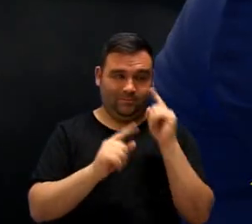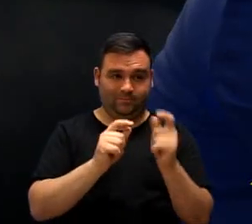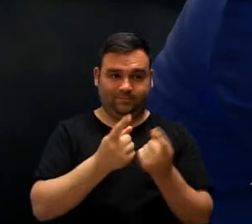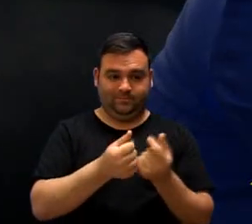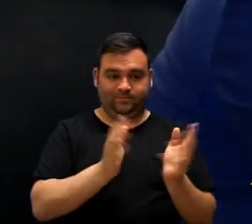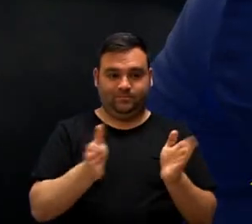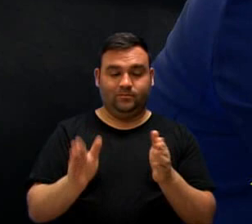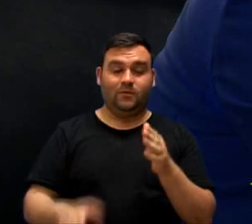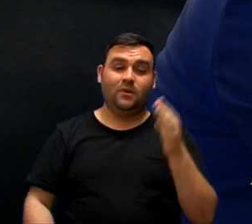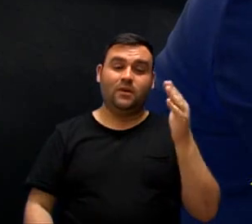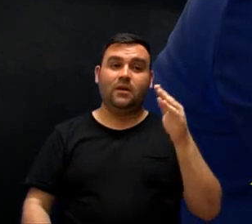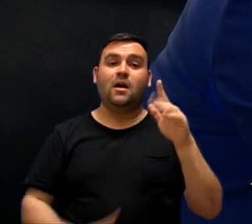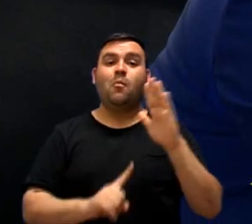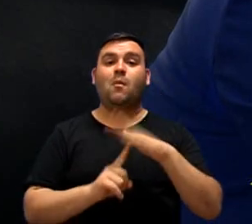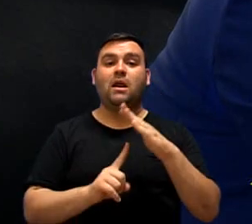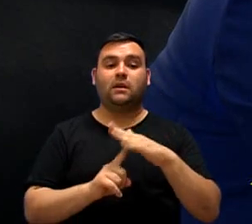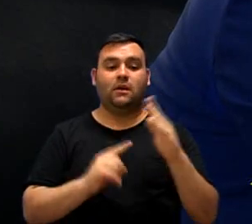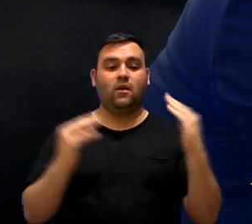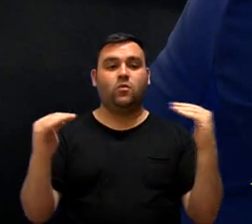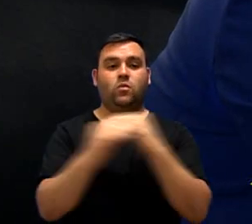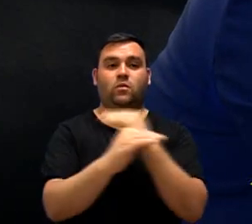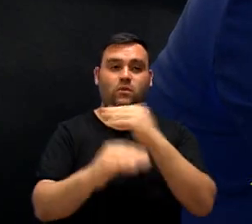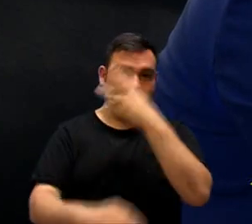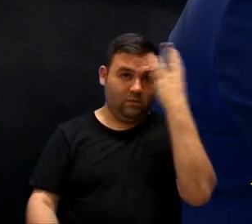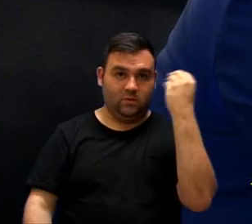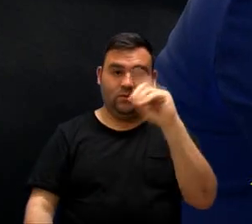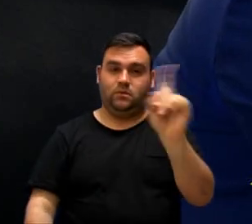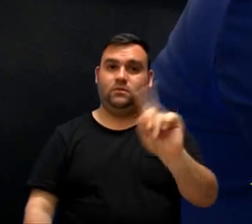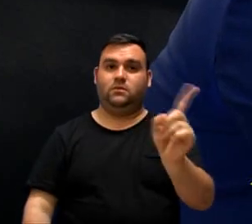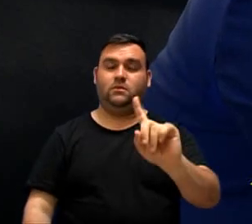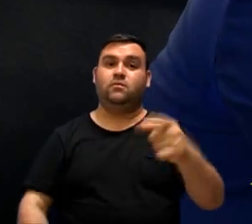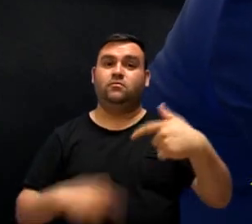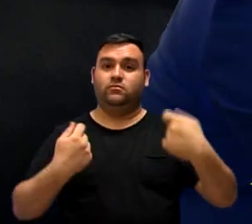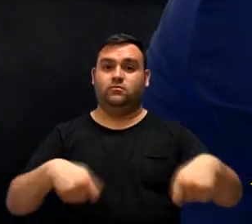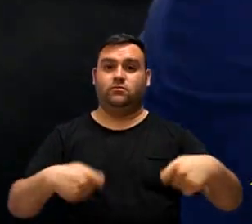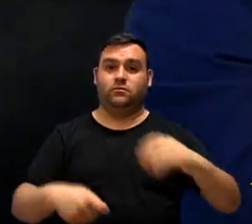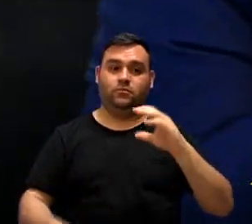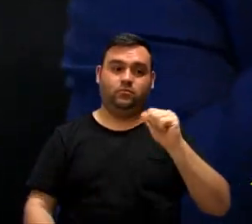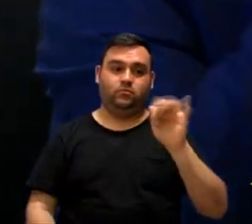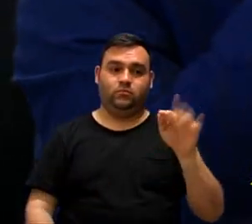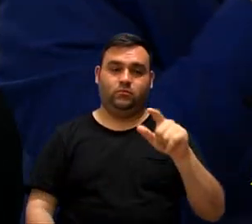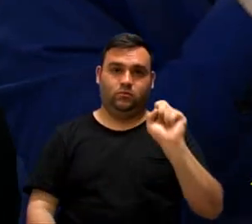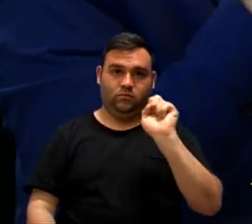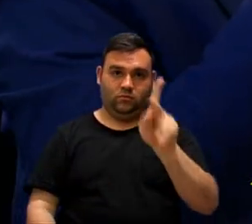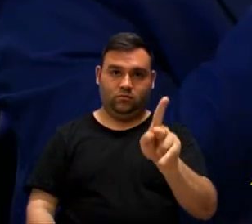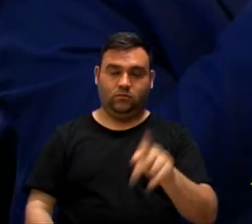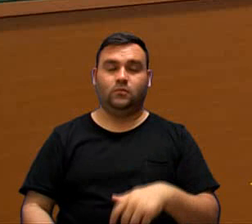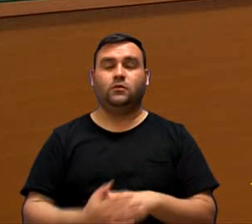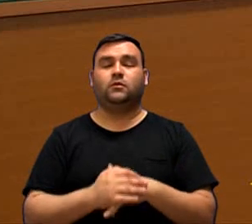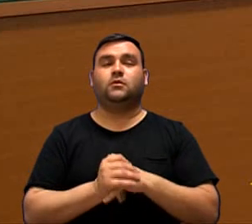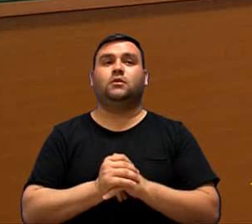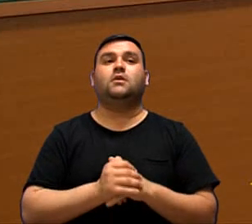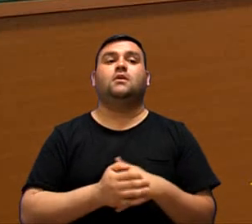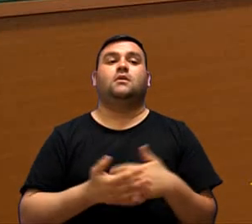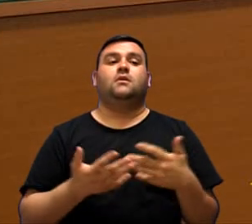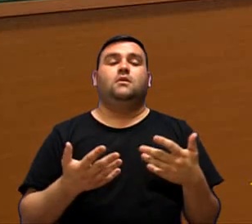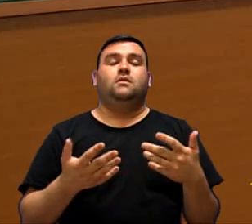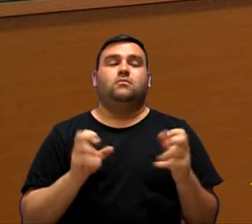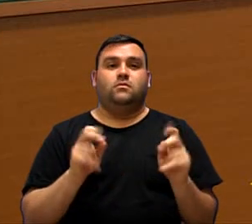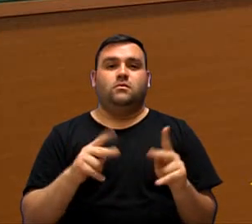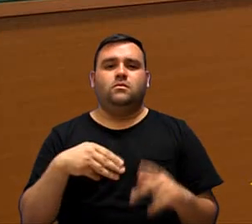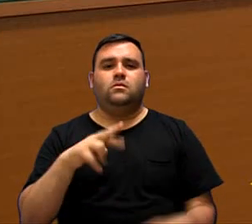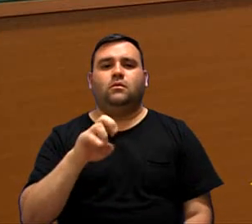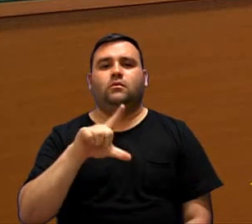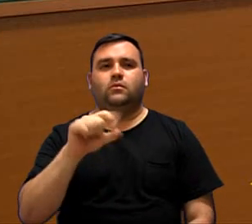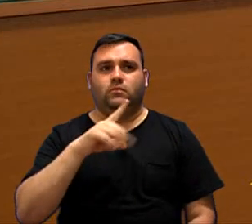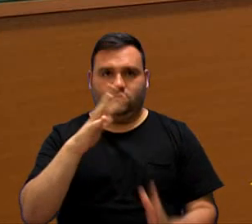Avenida Paraná, iluminação da Avenida Paraná. Não esqueça, por favor, do CAF. Tá? Compromisso com o João. Cadê Marcelo?